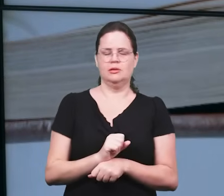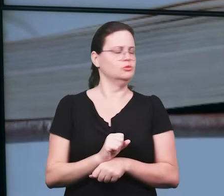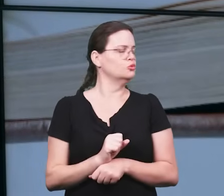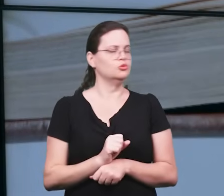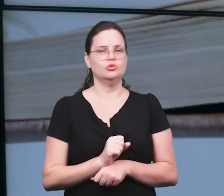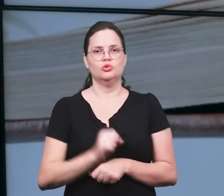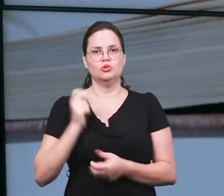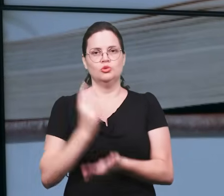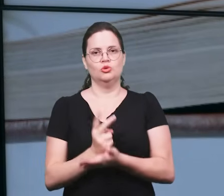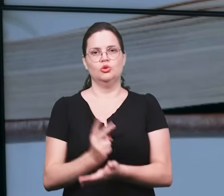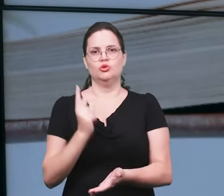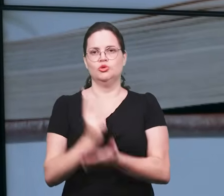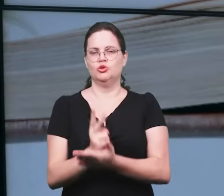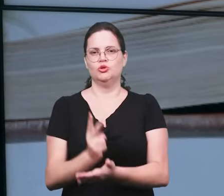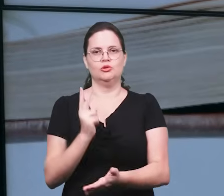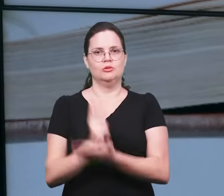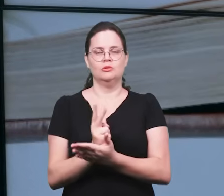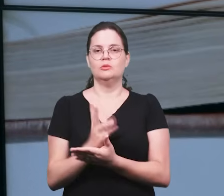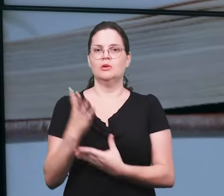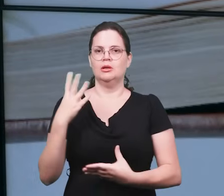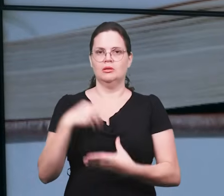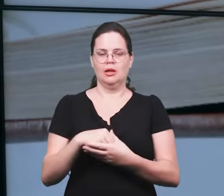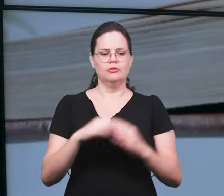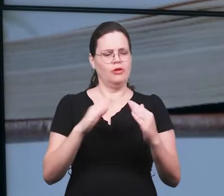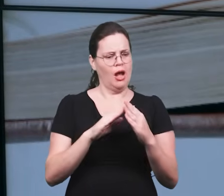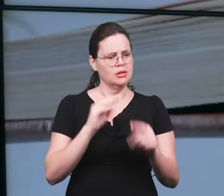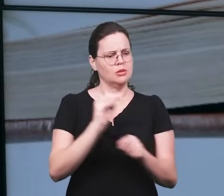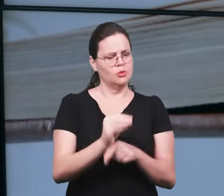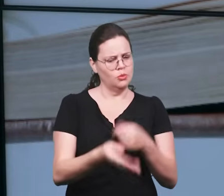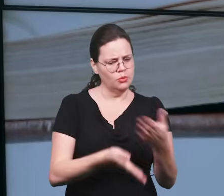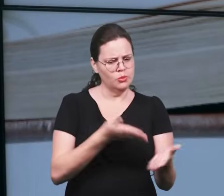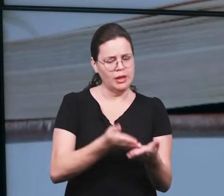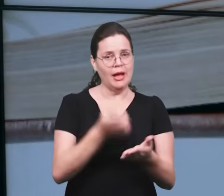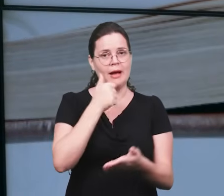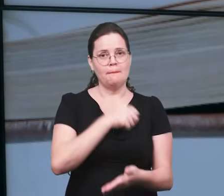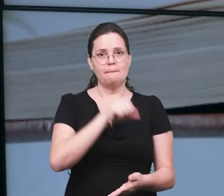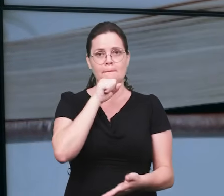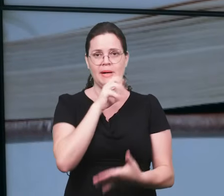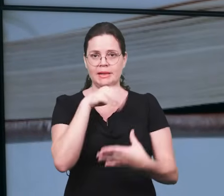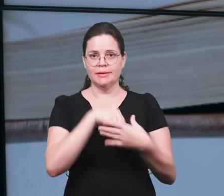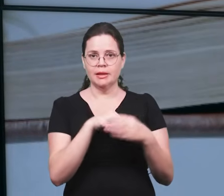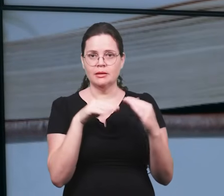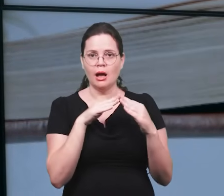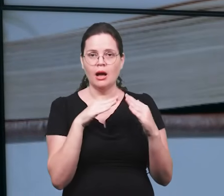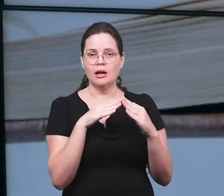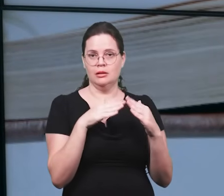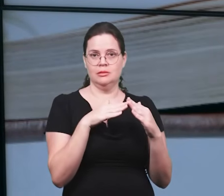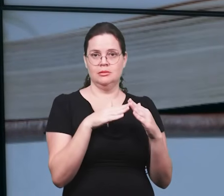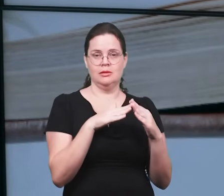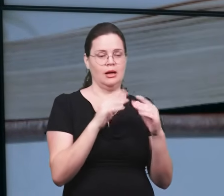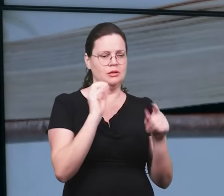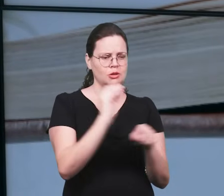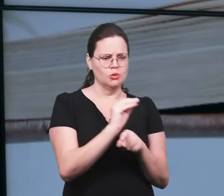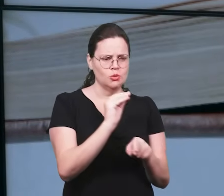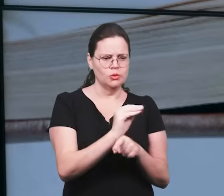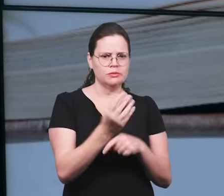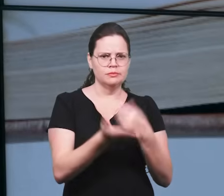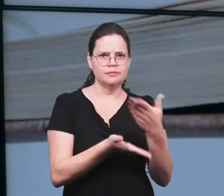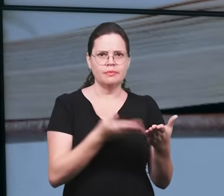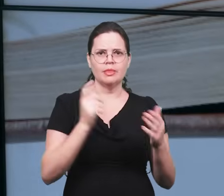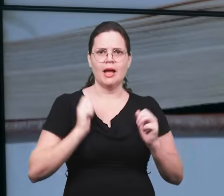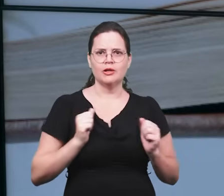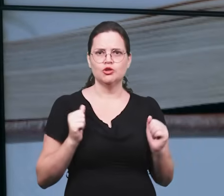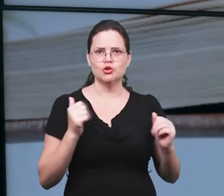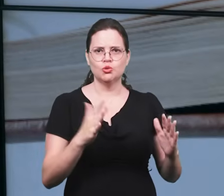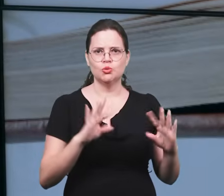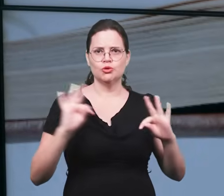contínuo dentro de casa mesmo. E assim, uma mãe dentro de casa, uma mãe que tem iniciativa, traz todo